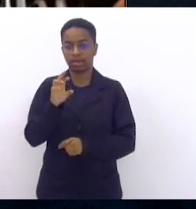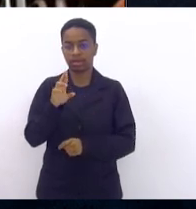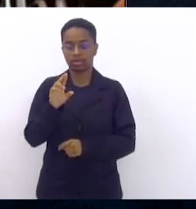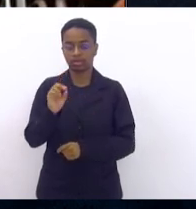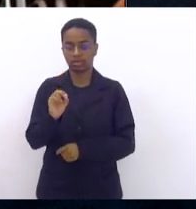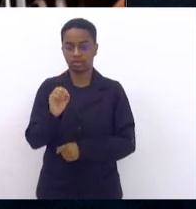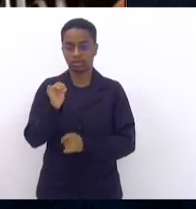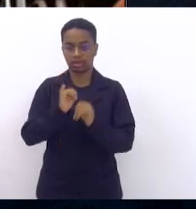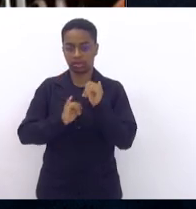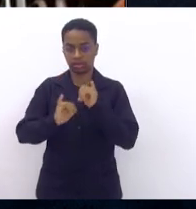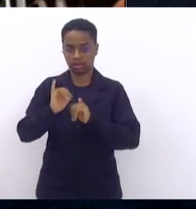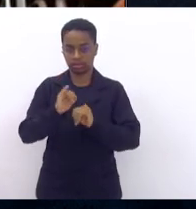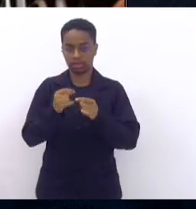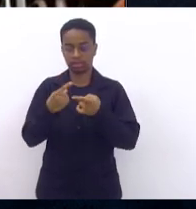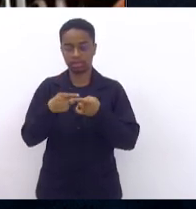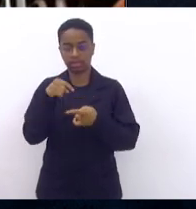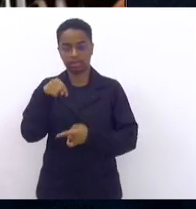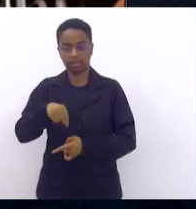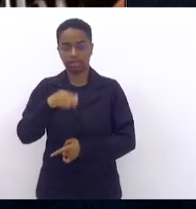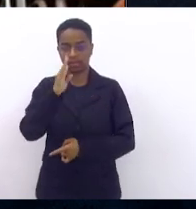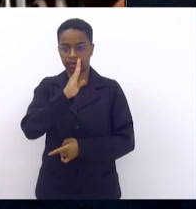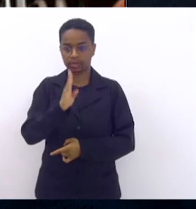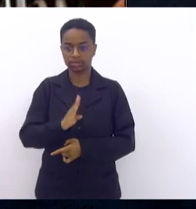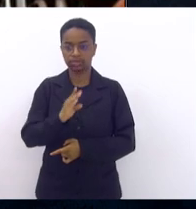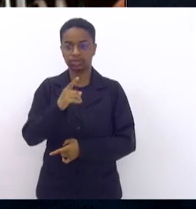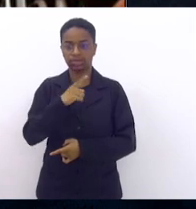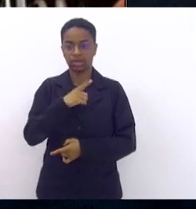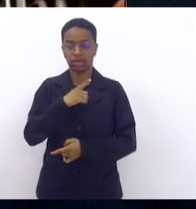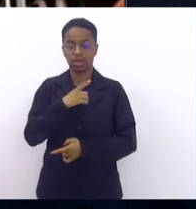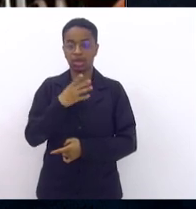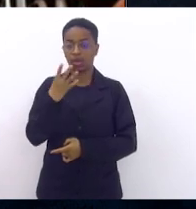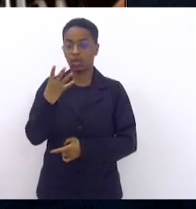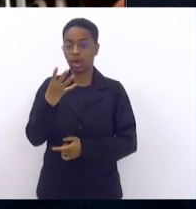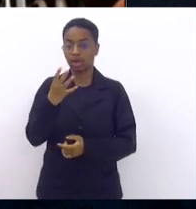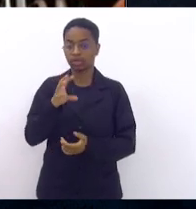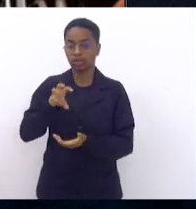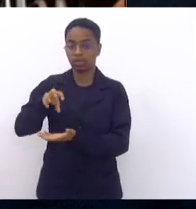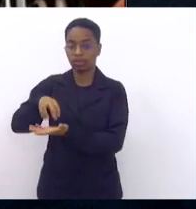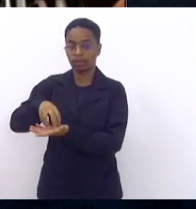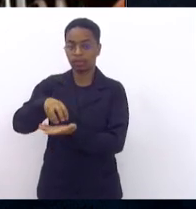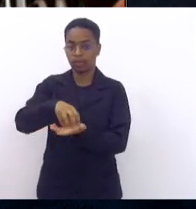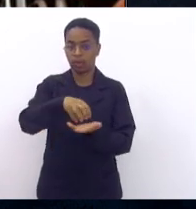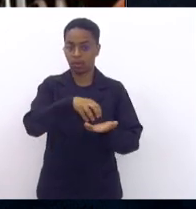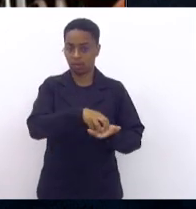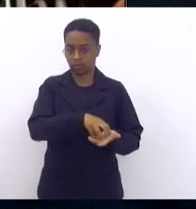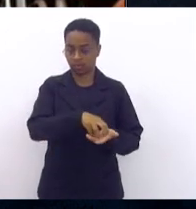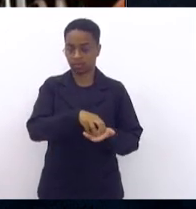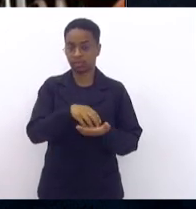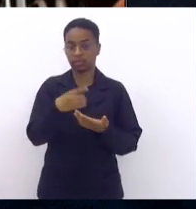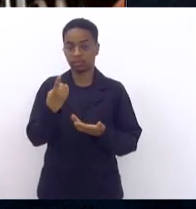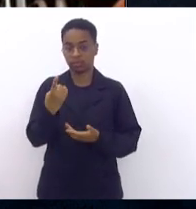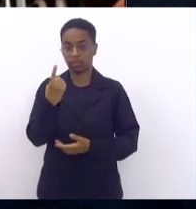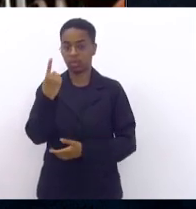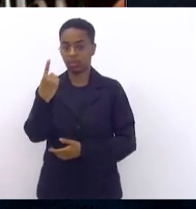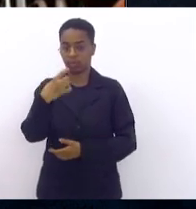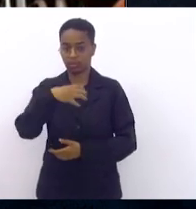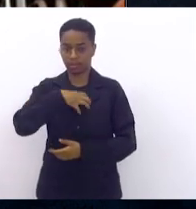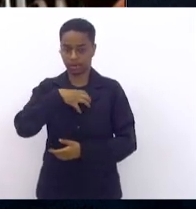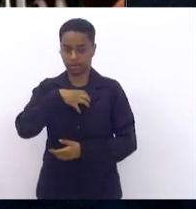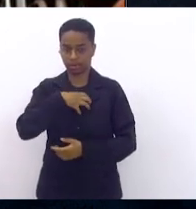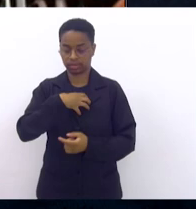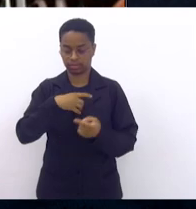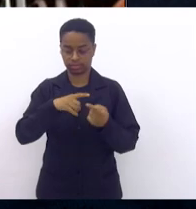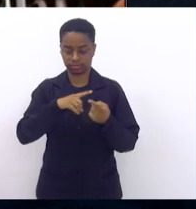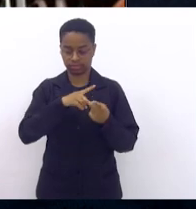Brasil ele tem praticamente quatro polos petroquímicos um na Bahia em Camaçari